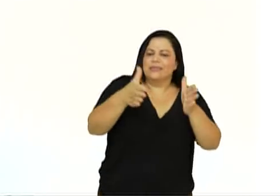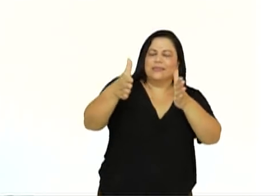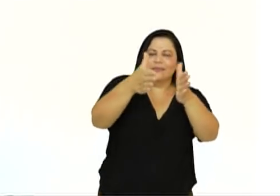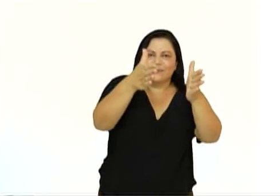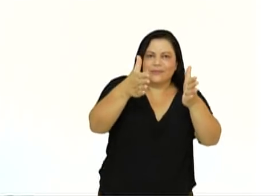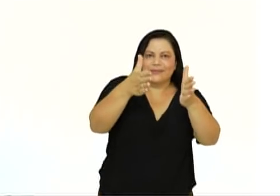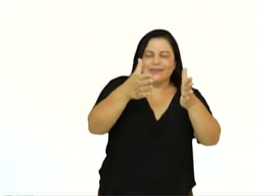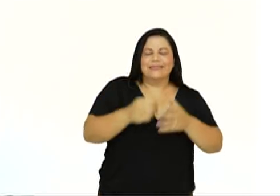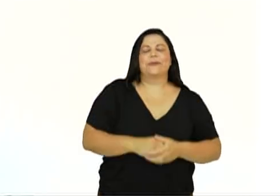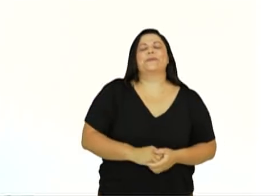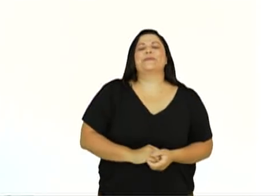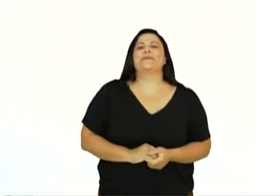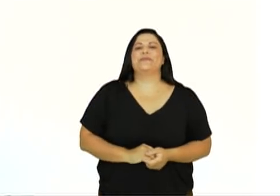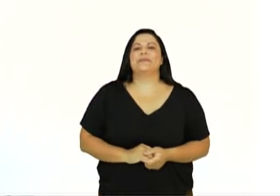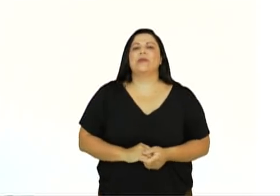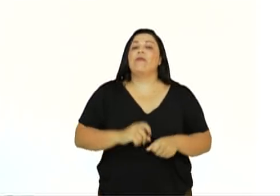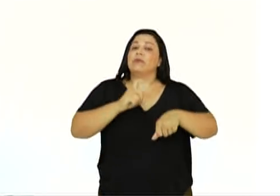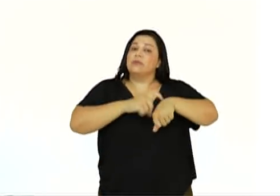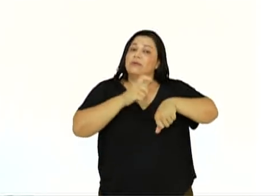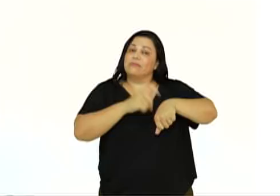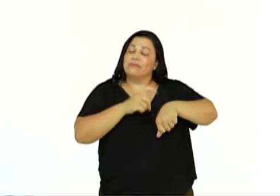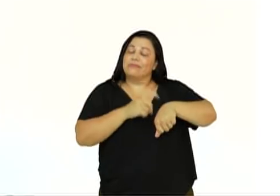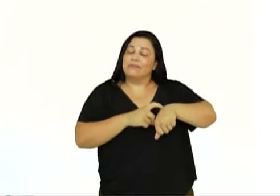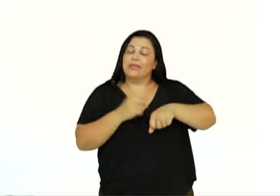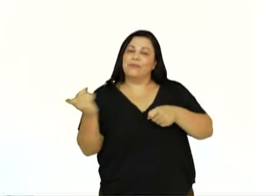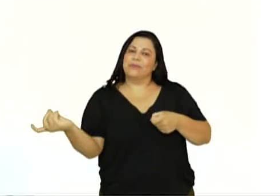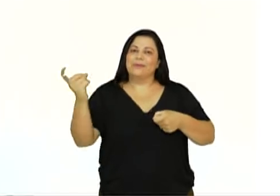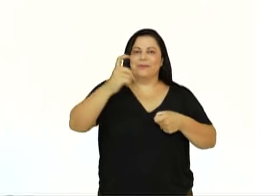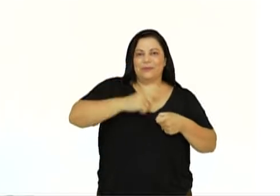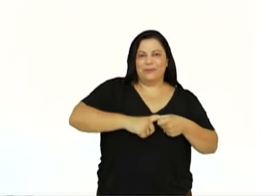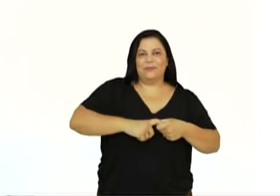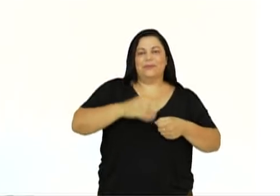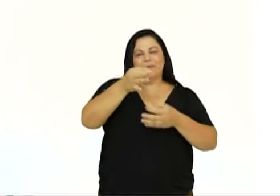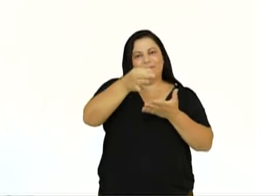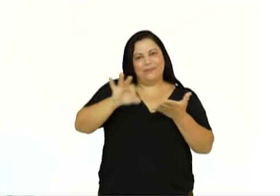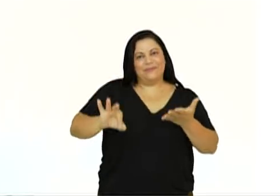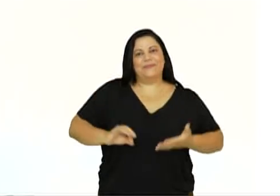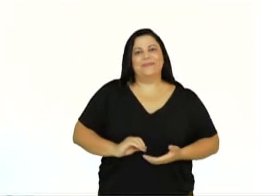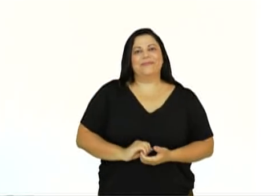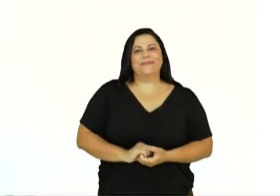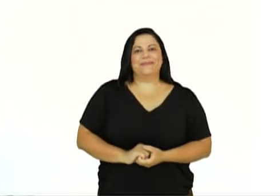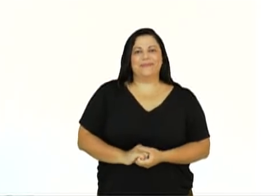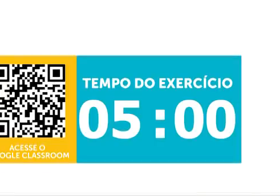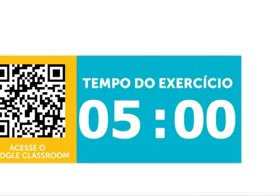do Império Romano. Vou deixar um tempo na tela, quando a gente volta a gente faz a correção juntos. Vamos lá?